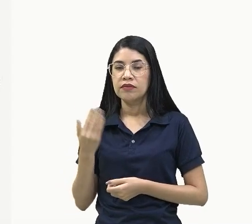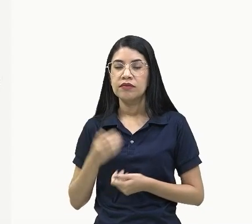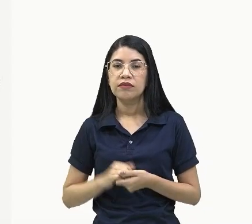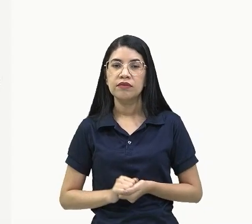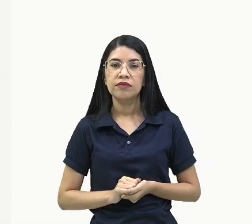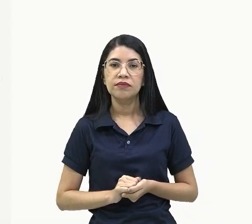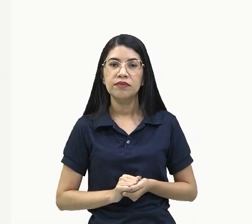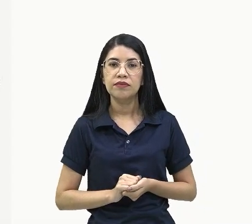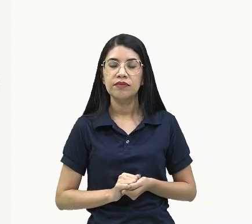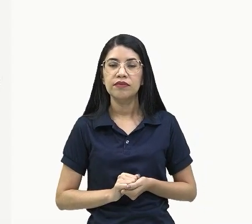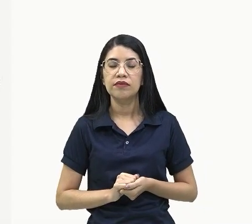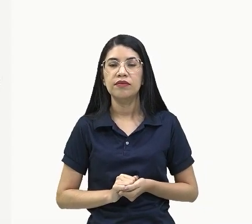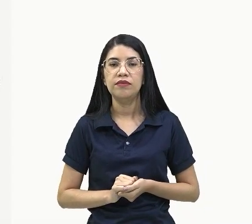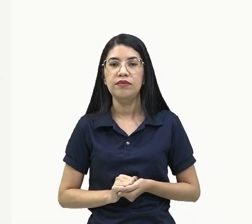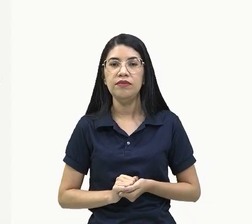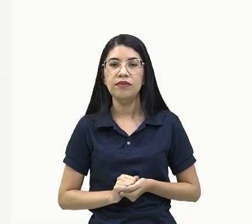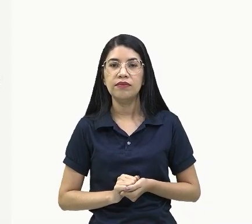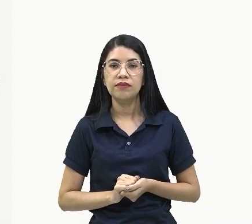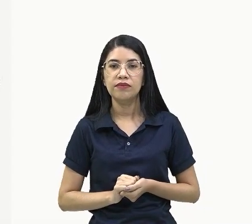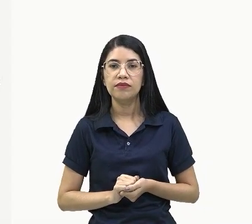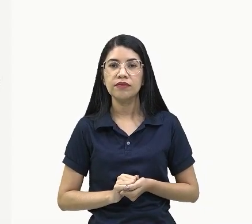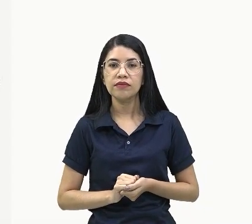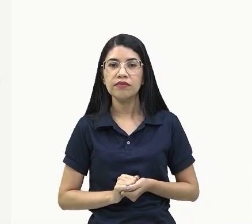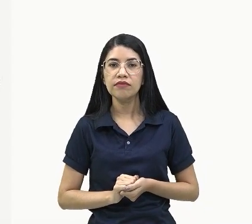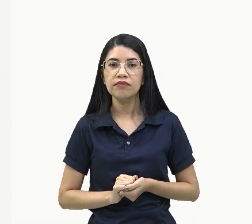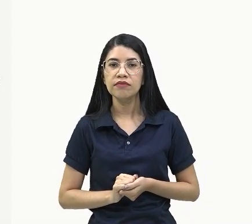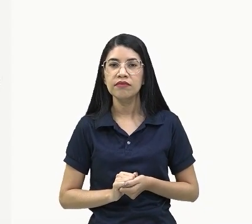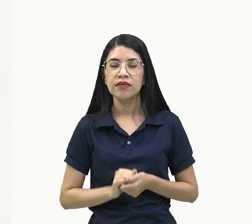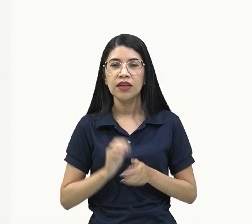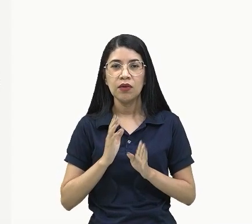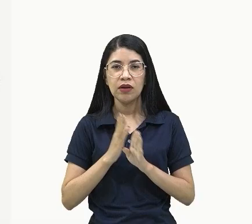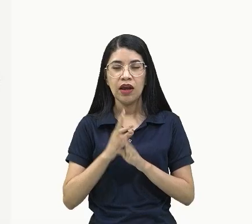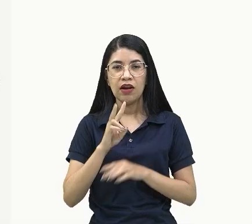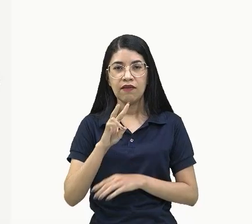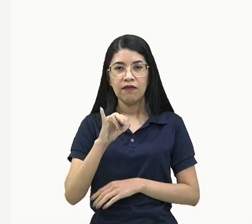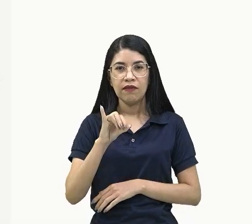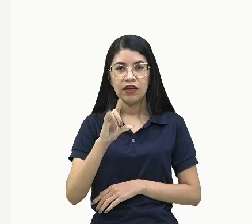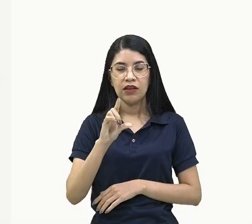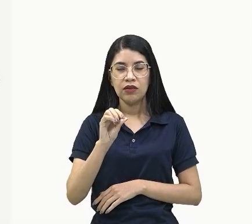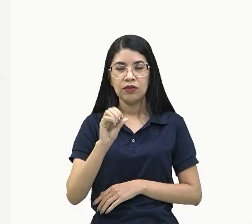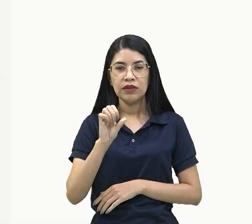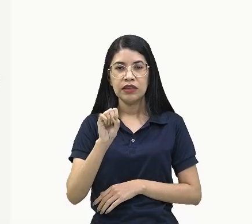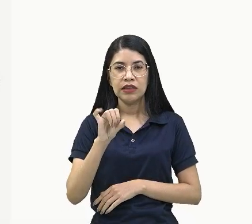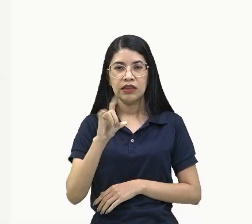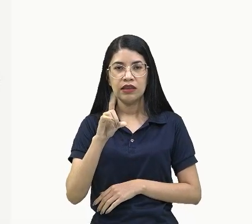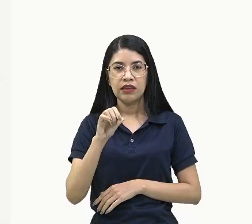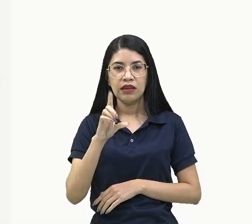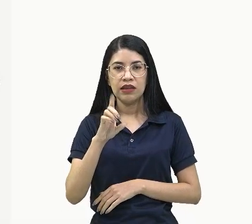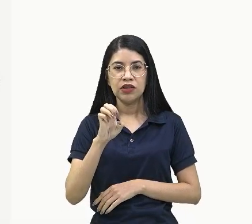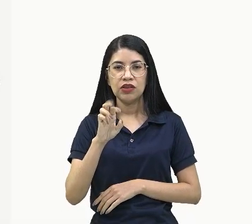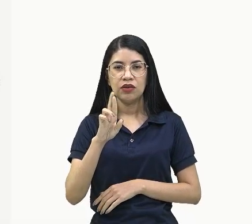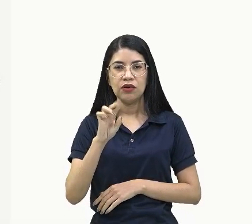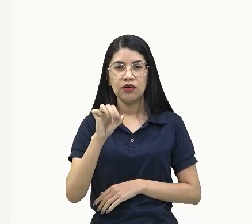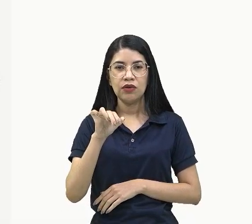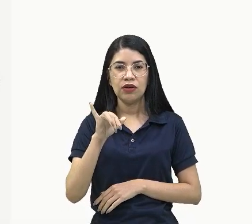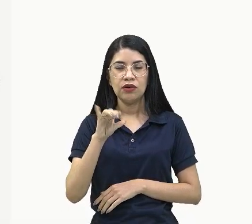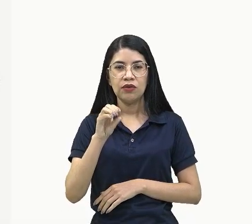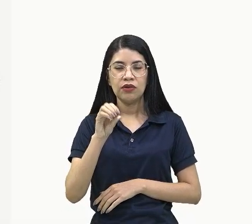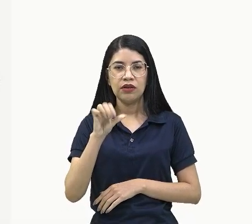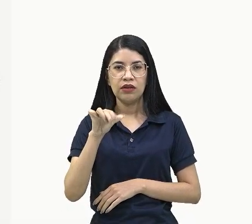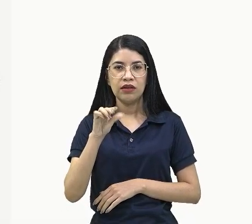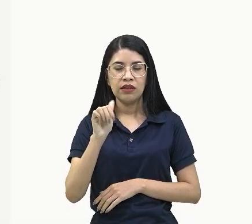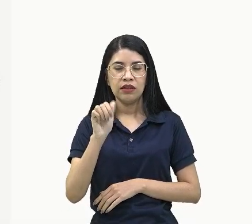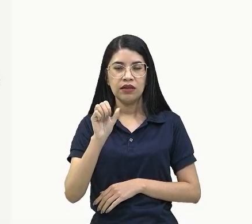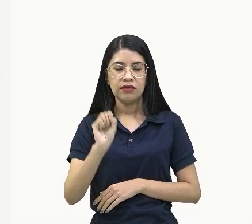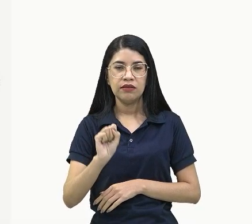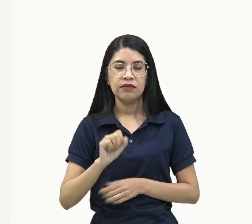vilosidades coriônicas. Conseguiram localizar vilosidades coriônicas? Vejam aqui no início. Temos, além